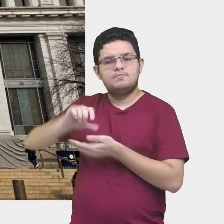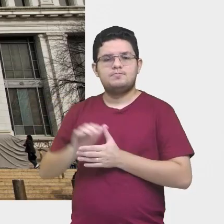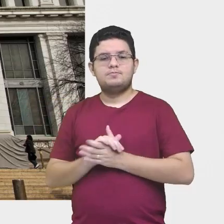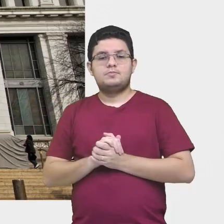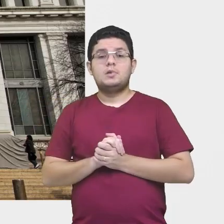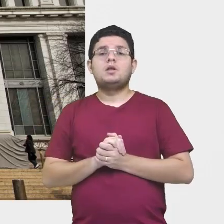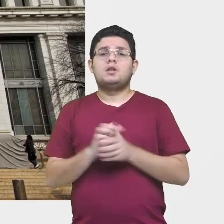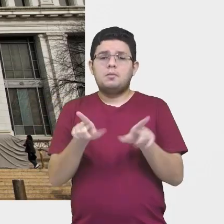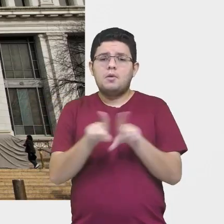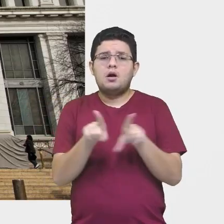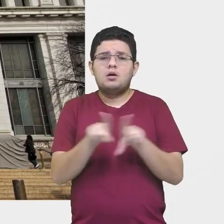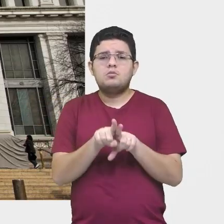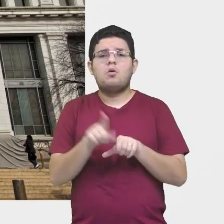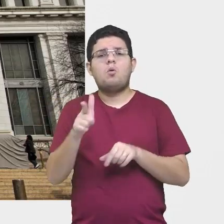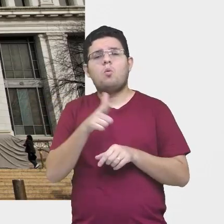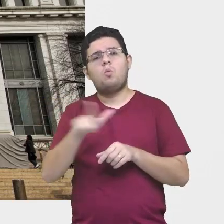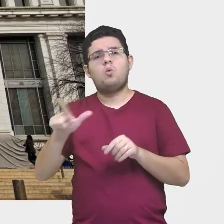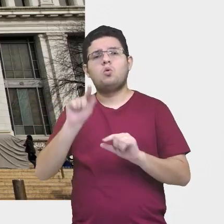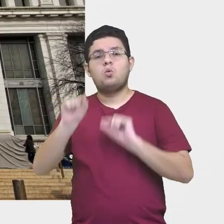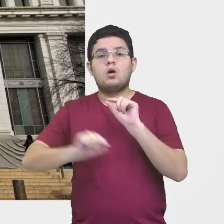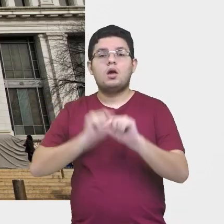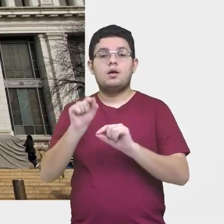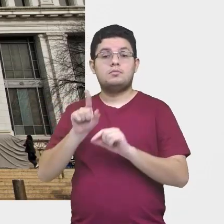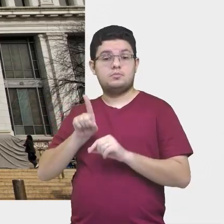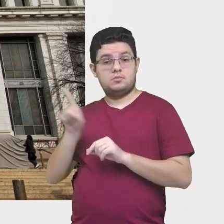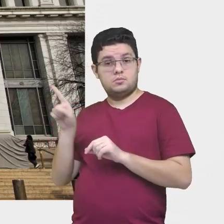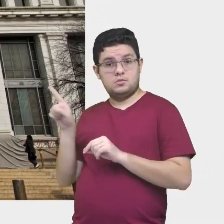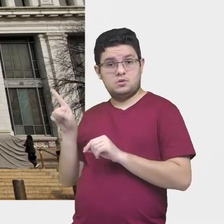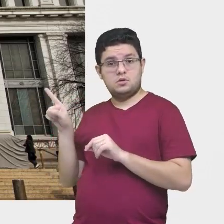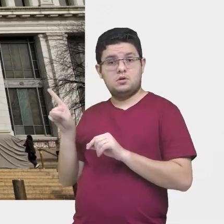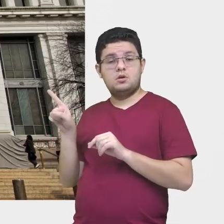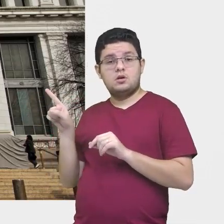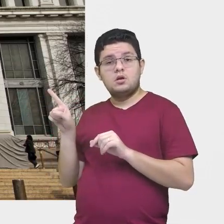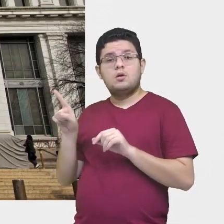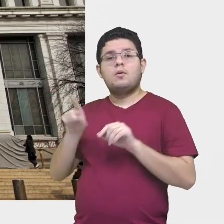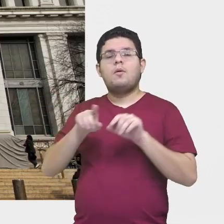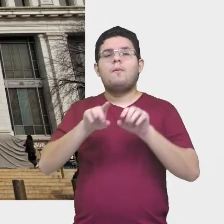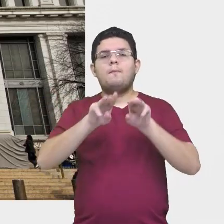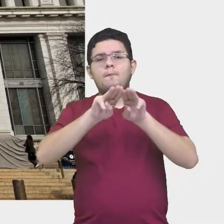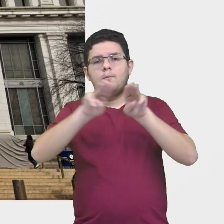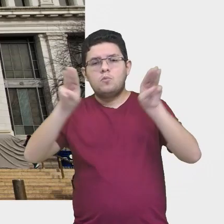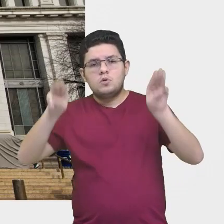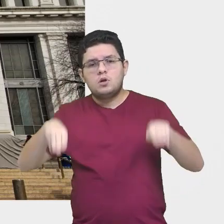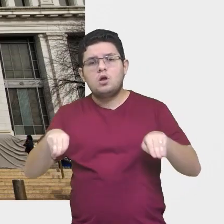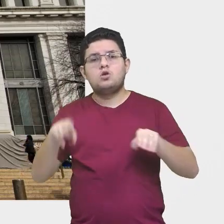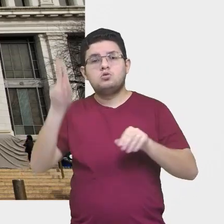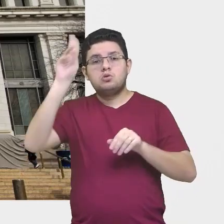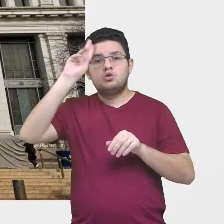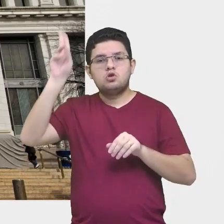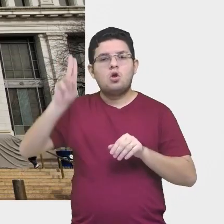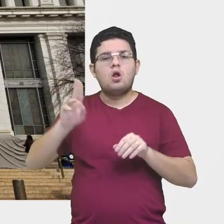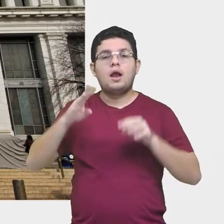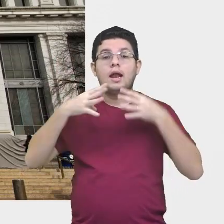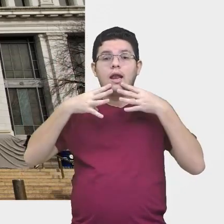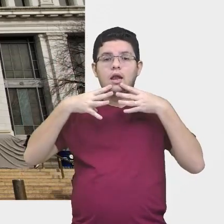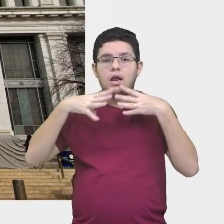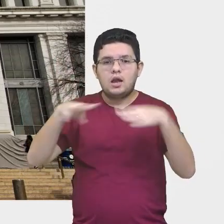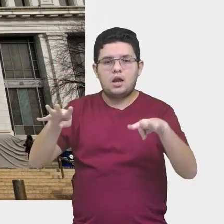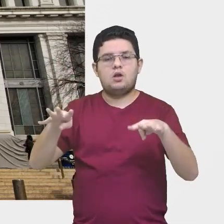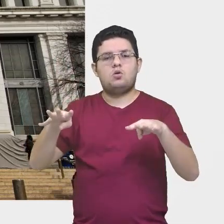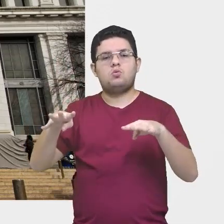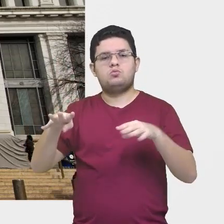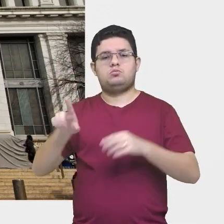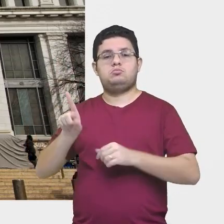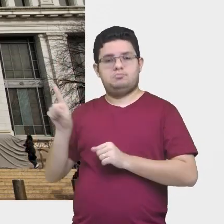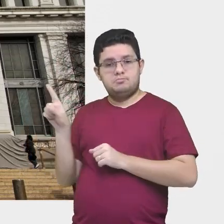o Museu de História Natural de Washington, né? E aí, por ser Museu de História Natural, a gente tem